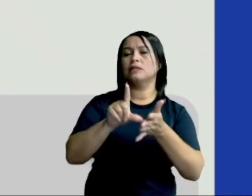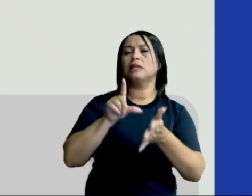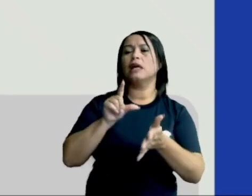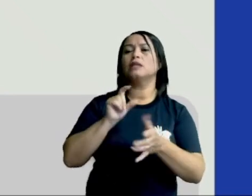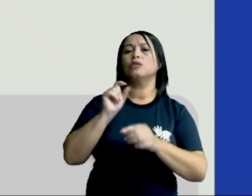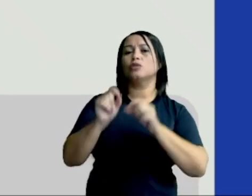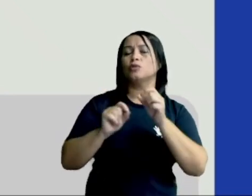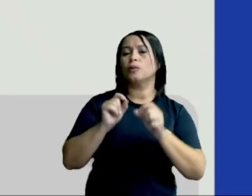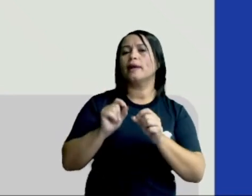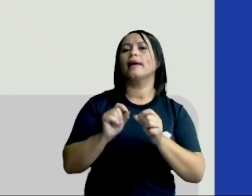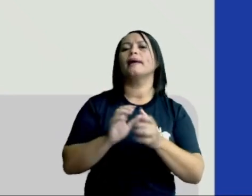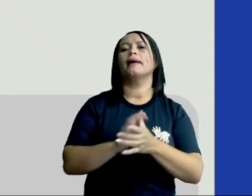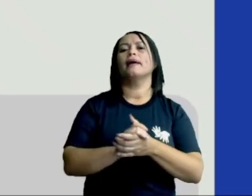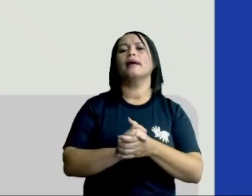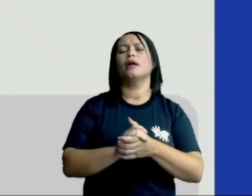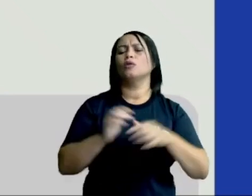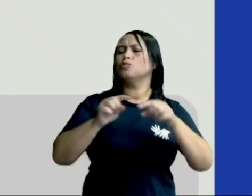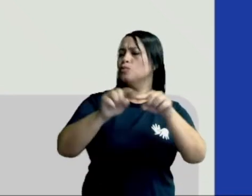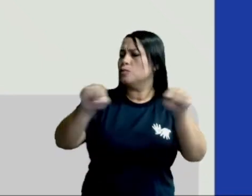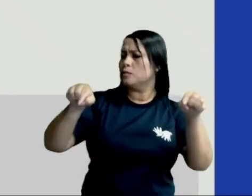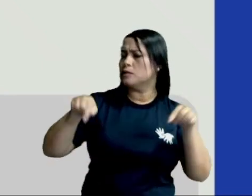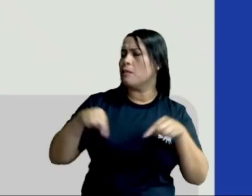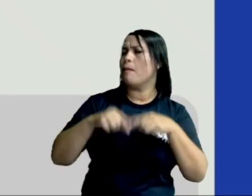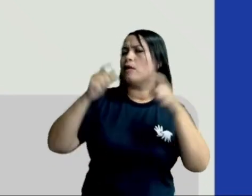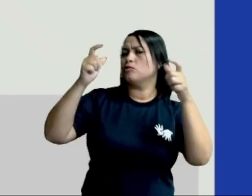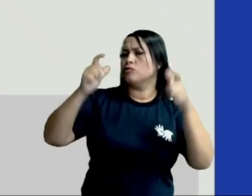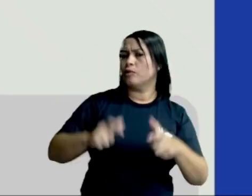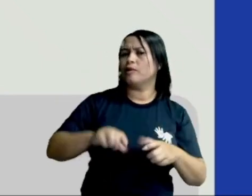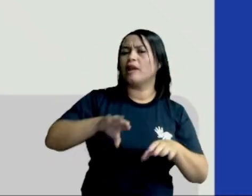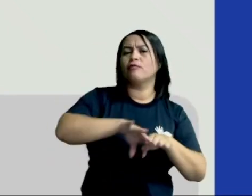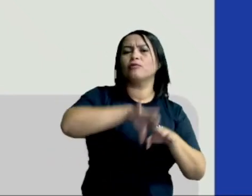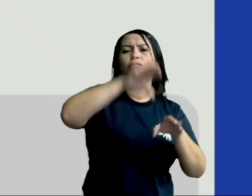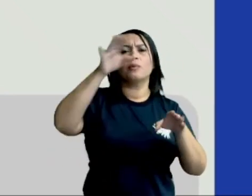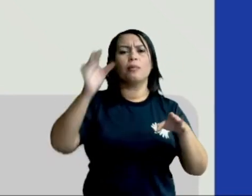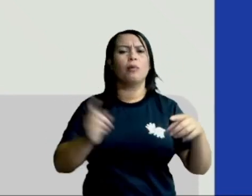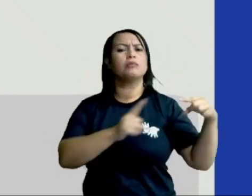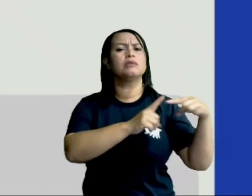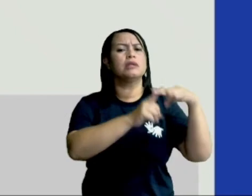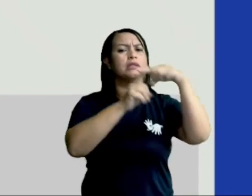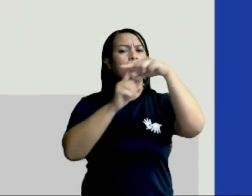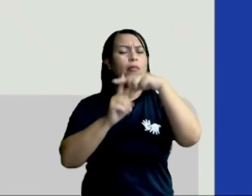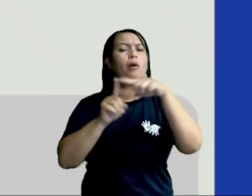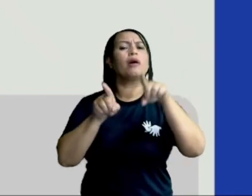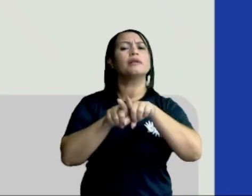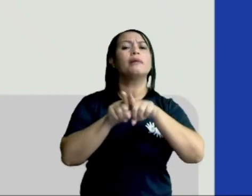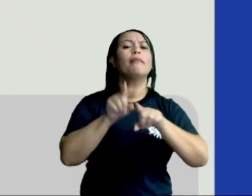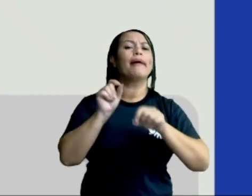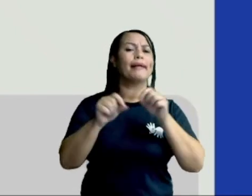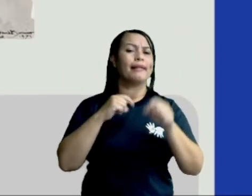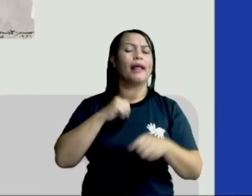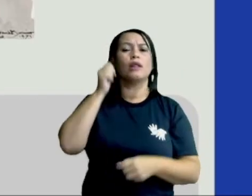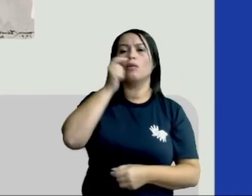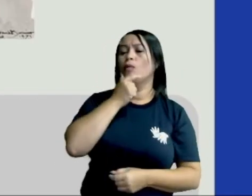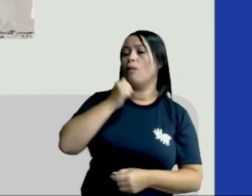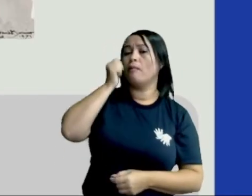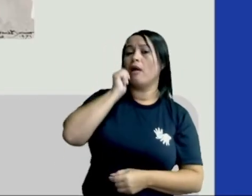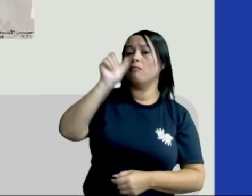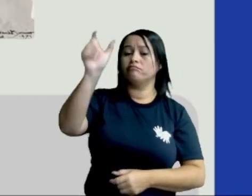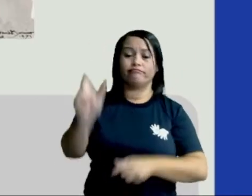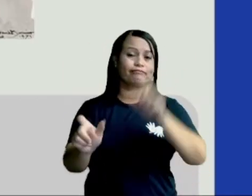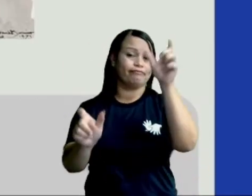a questão do espaço geográfico do Monte das Tabocas, a figura de Fernando Vieira e Mariana